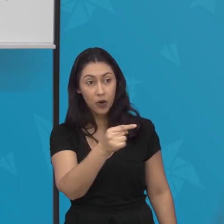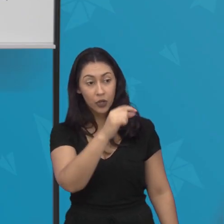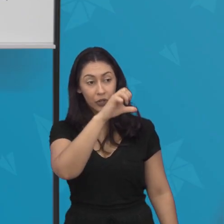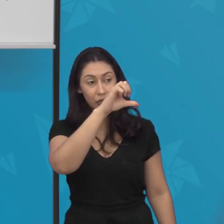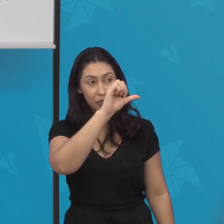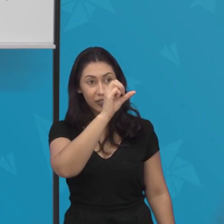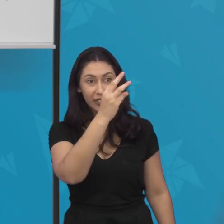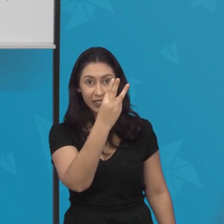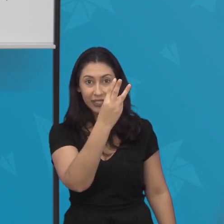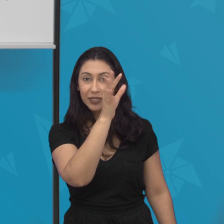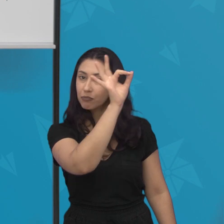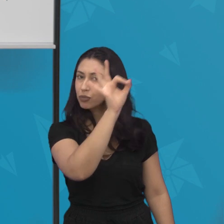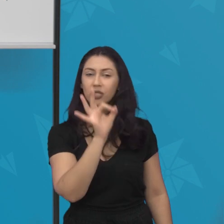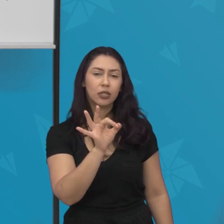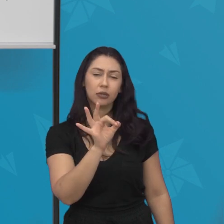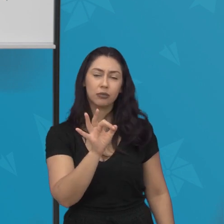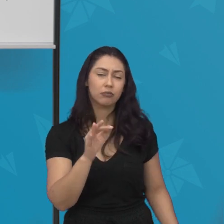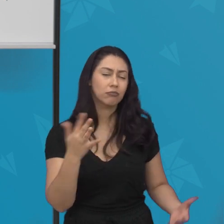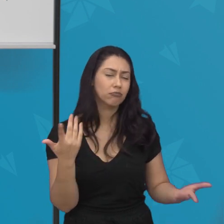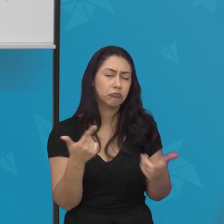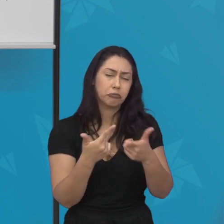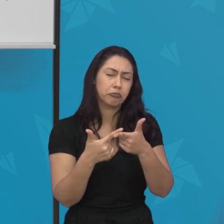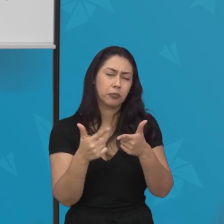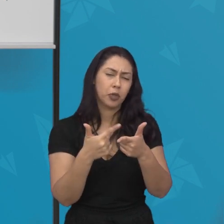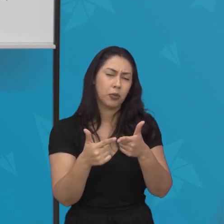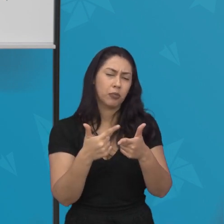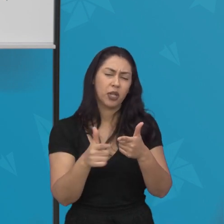94,93% também, provavelmente o corretor não vai